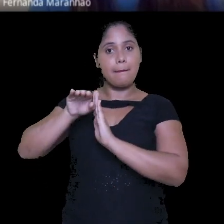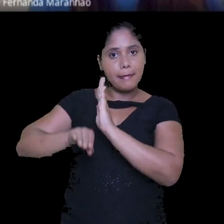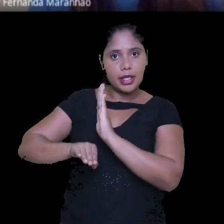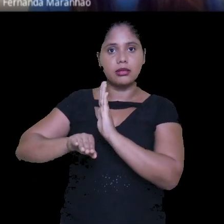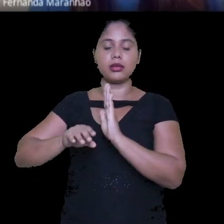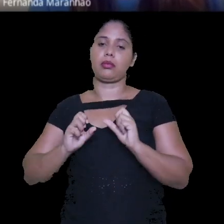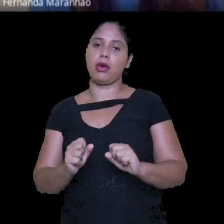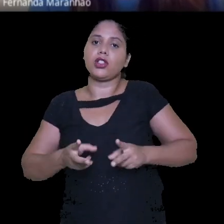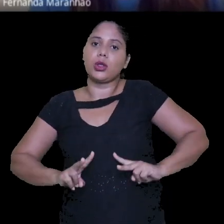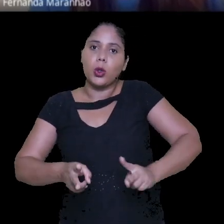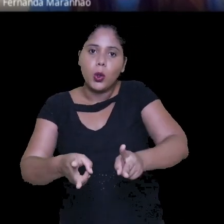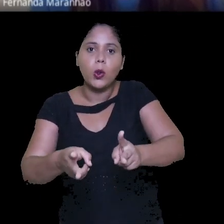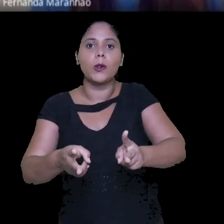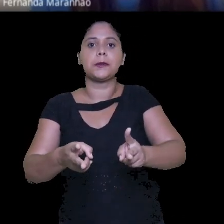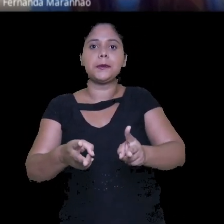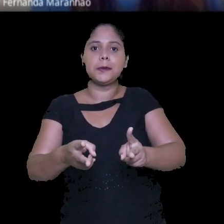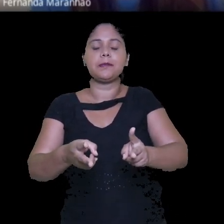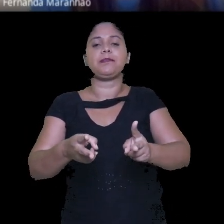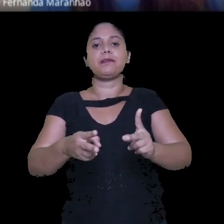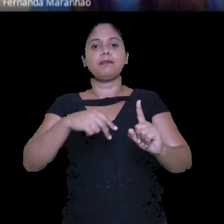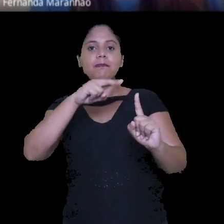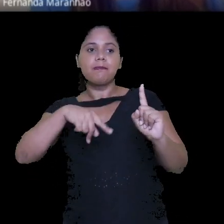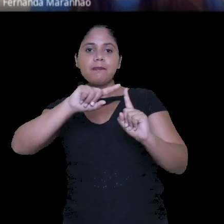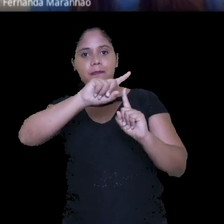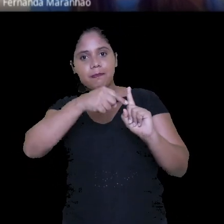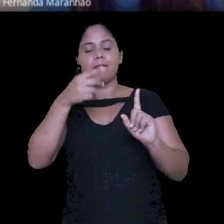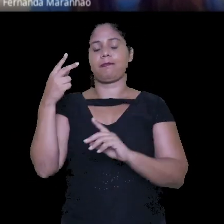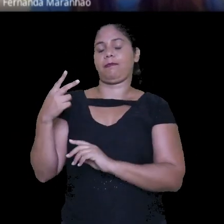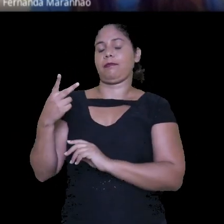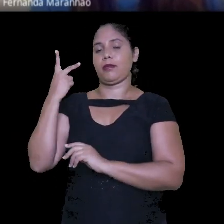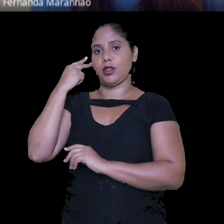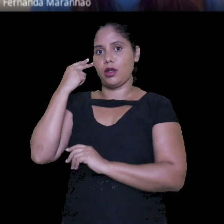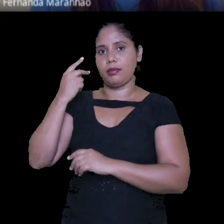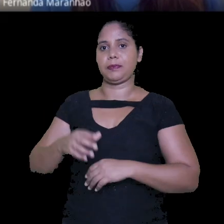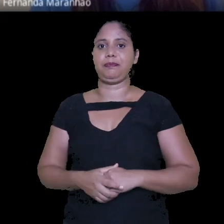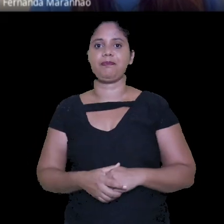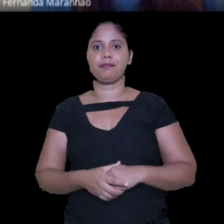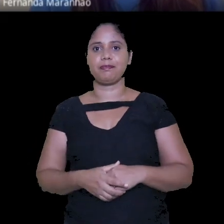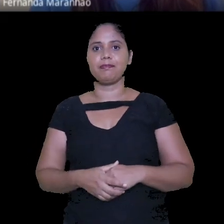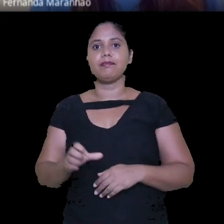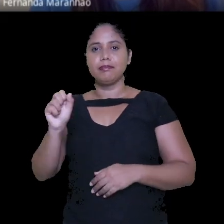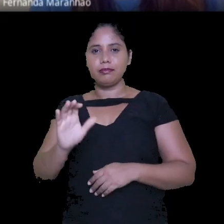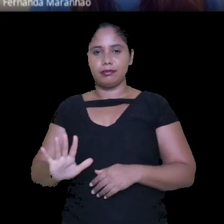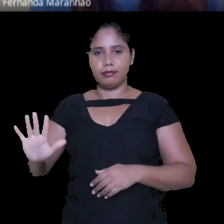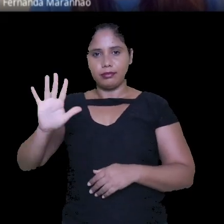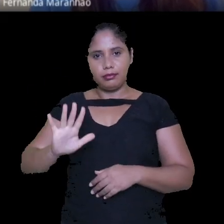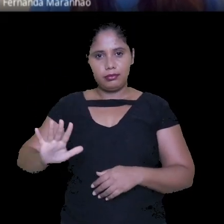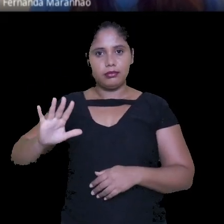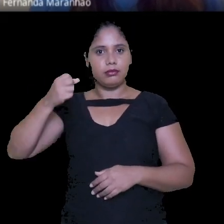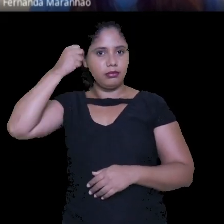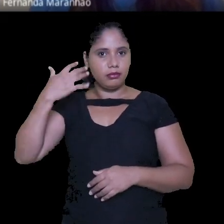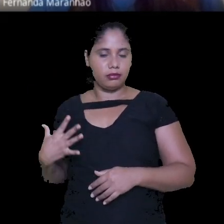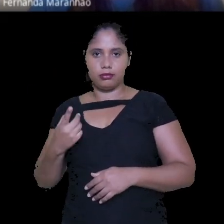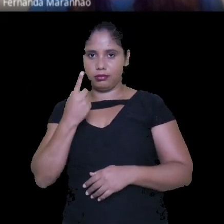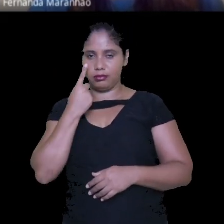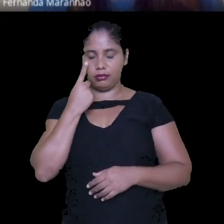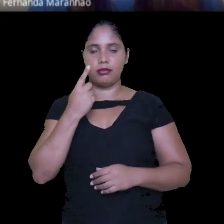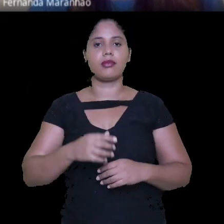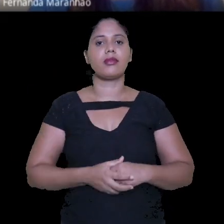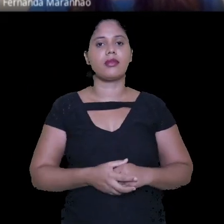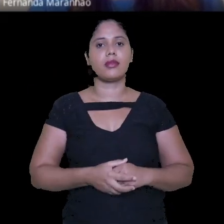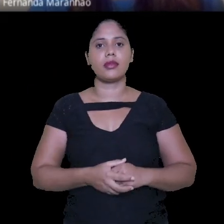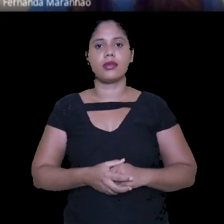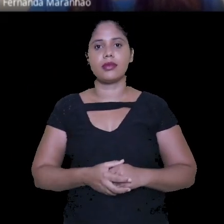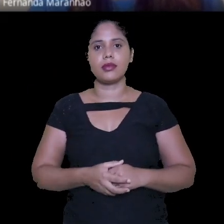para a equipe de pré-natal que estiver diante dessa paciente, que possa fazer a anamnese e seu exame físico, e que mesmo que não